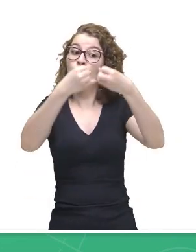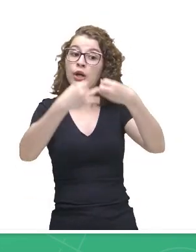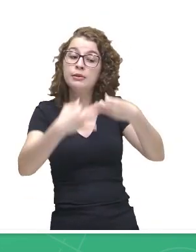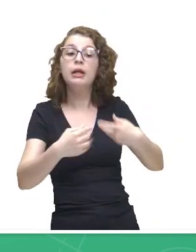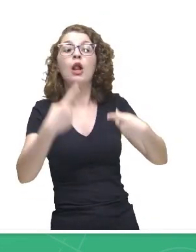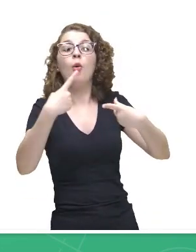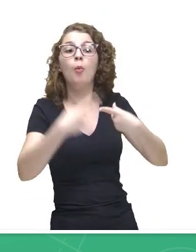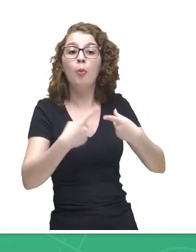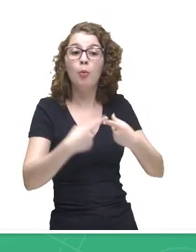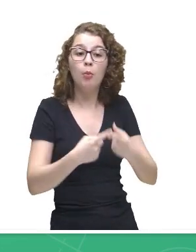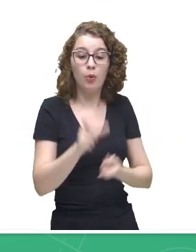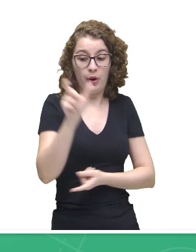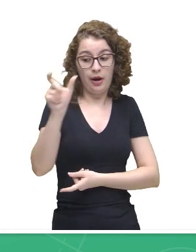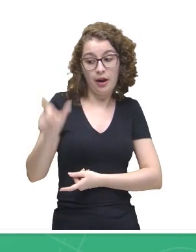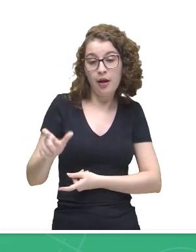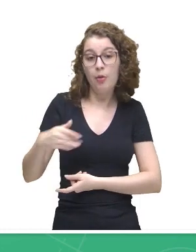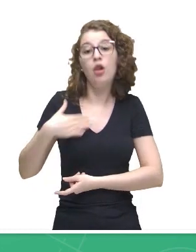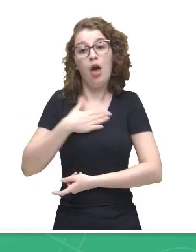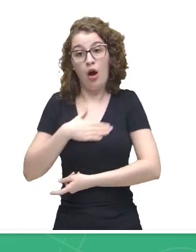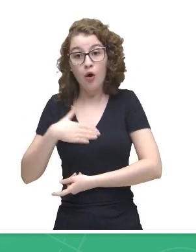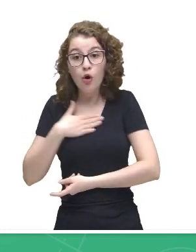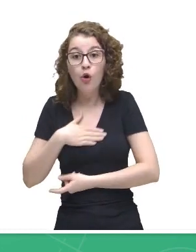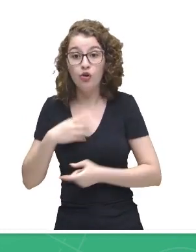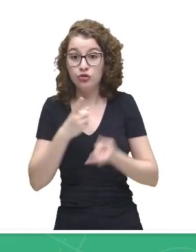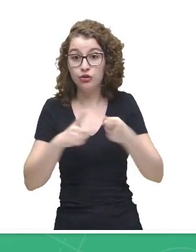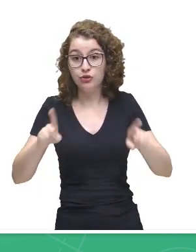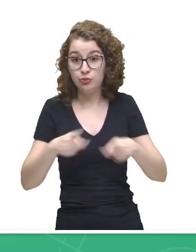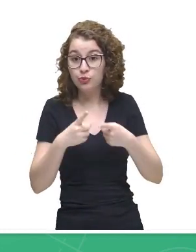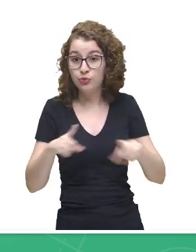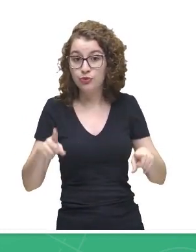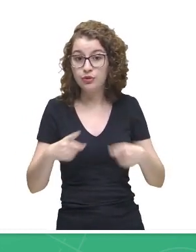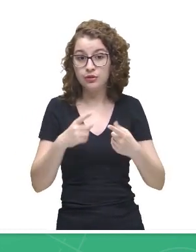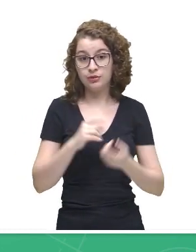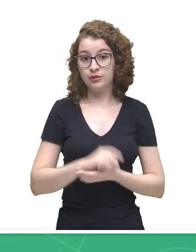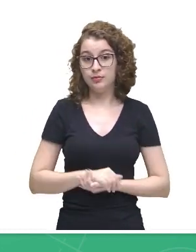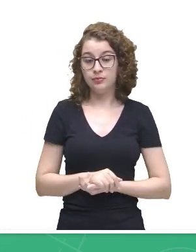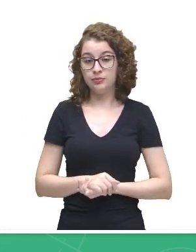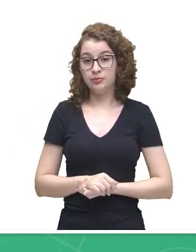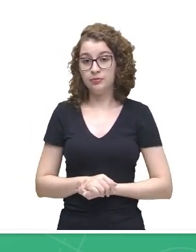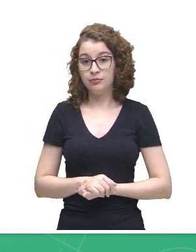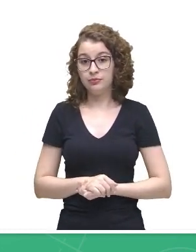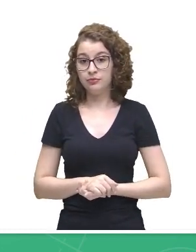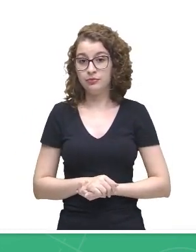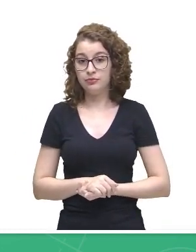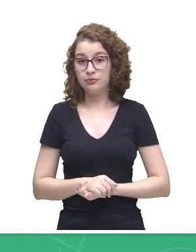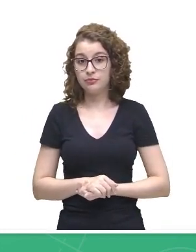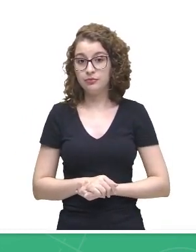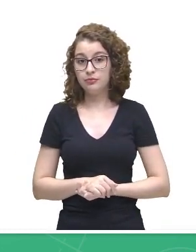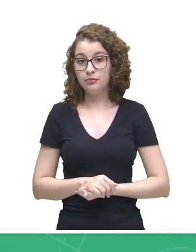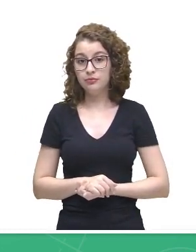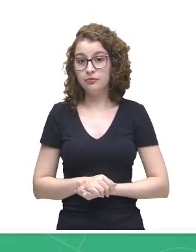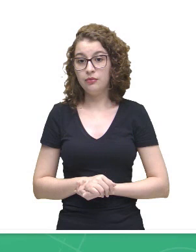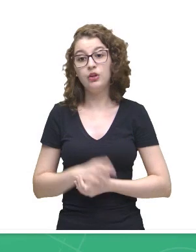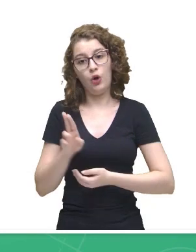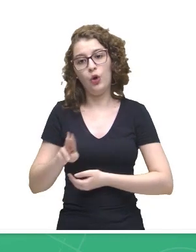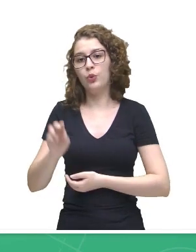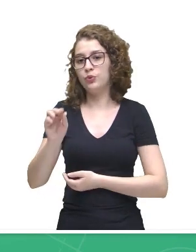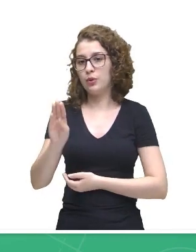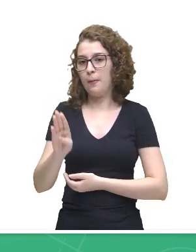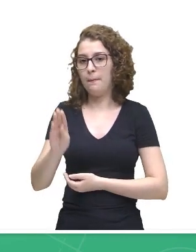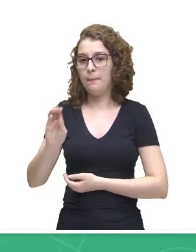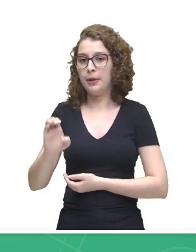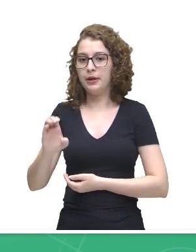toda toca, canta e por isso que ela gosta. É uma explicação, por isso que eu estou utilizando aqui a link